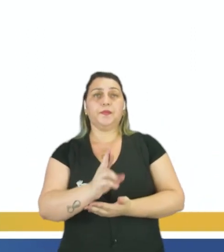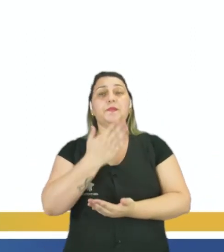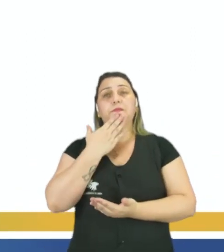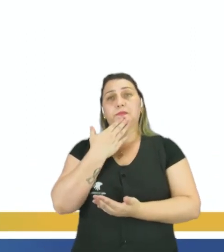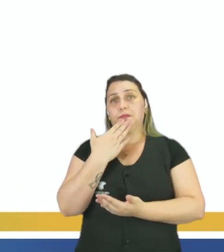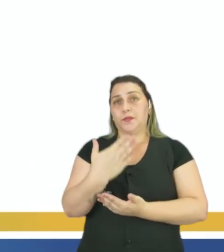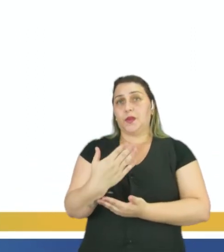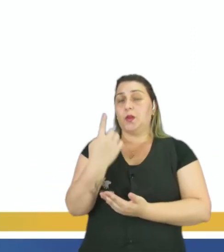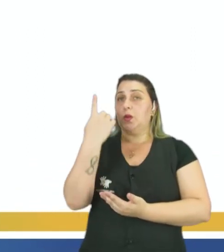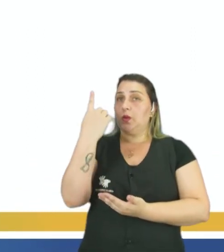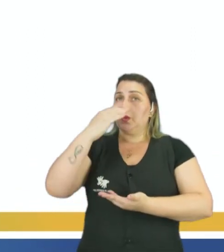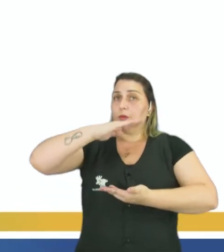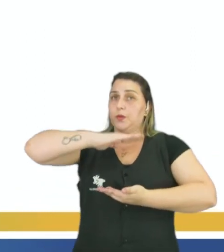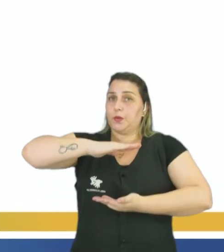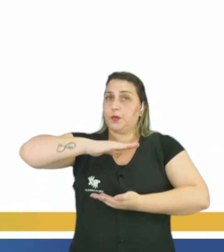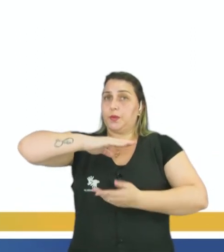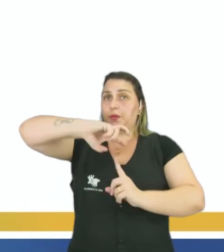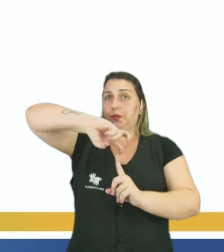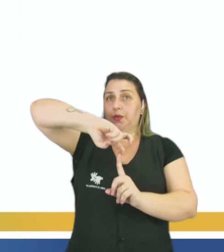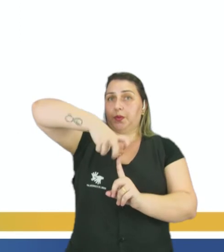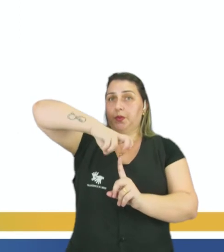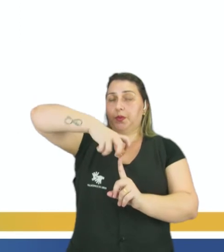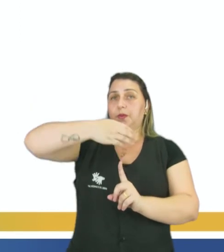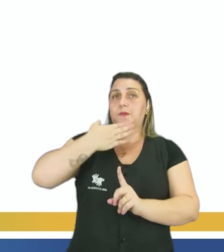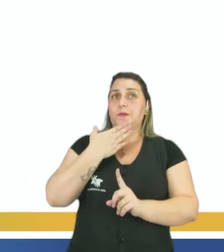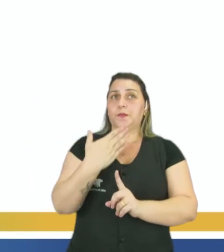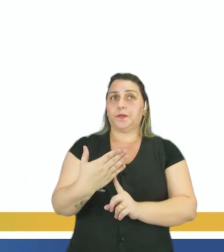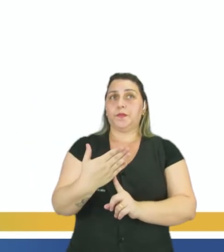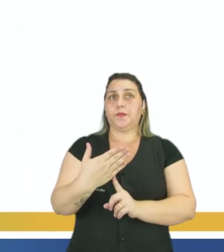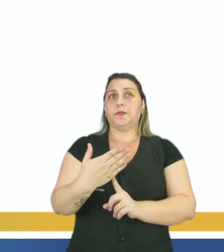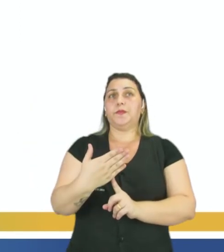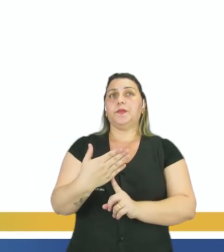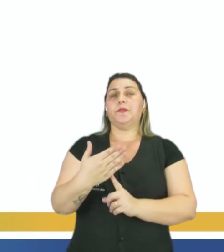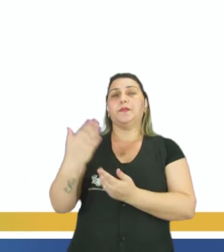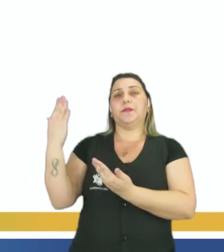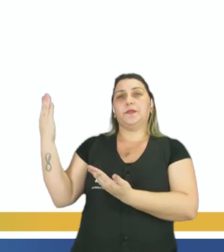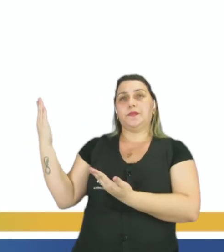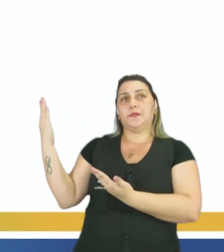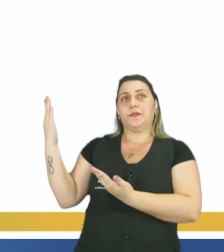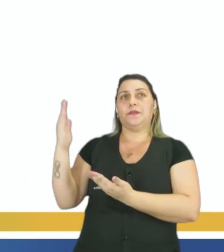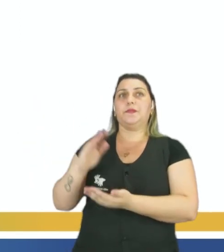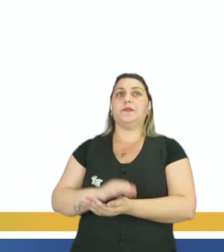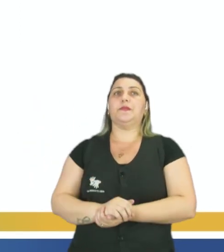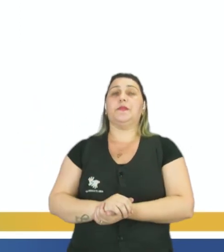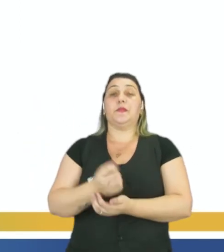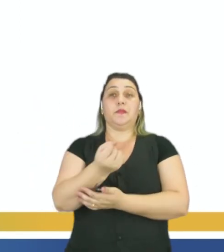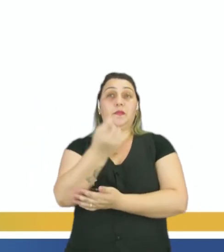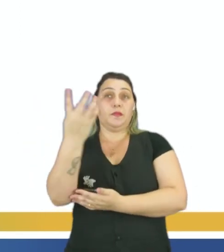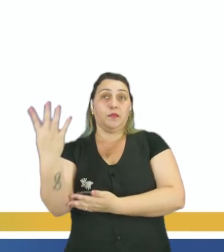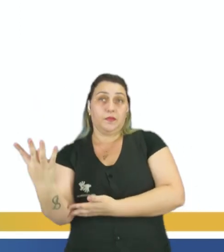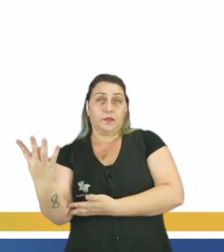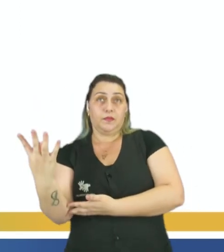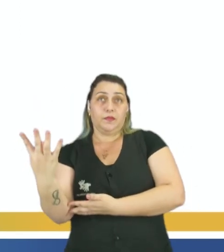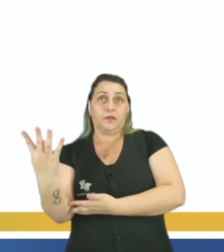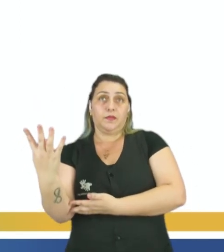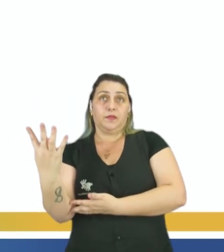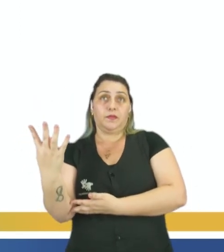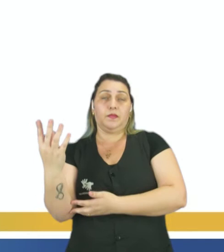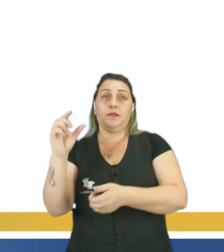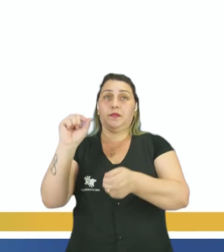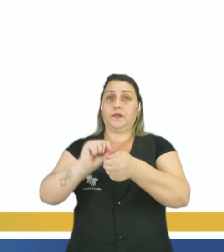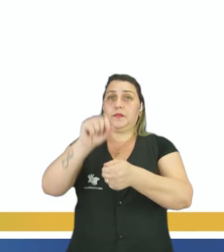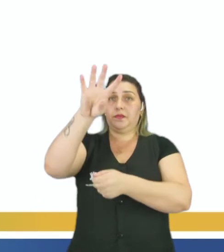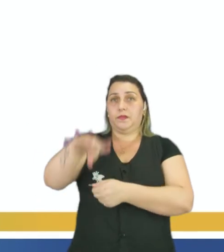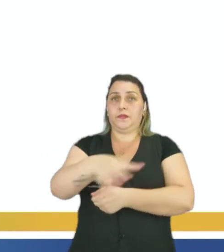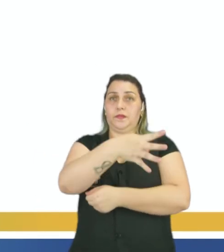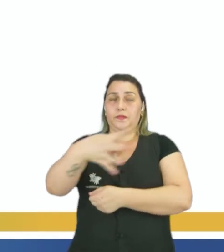Pedindo somente um tamanho de garrafa, as opções para o pedido são as seguintes. A quantidade, nós construímos uma